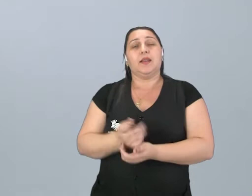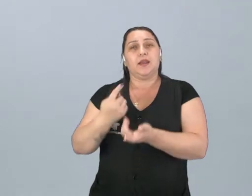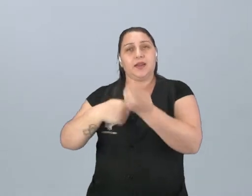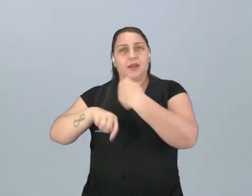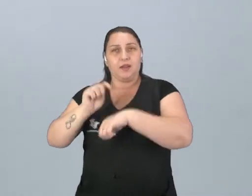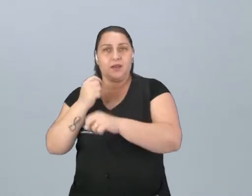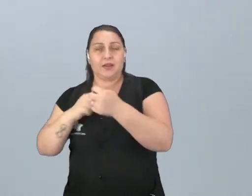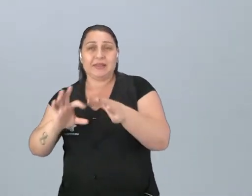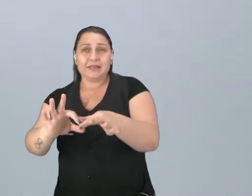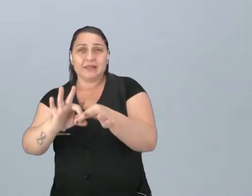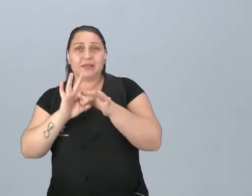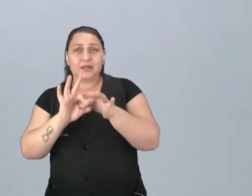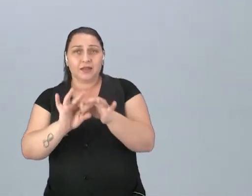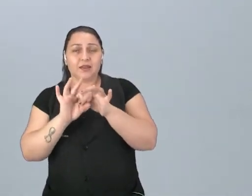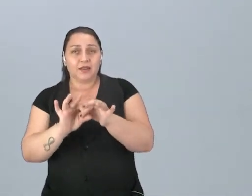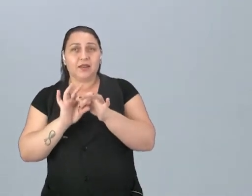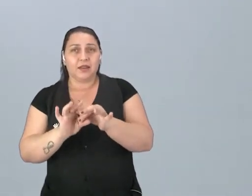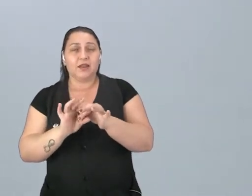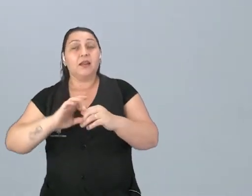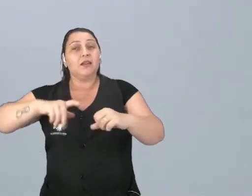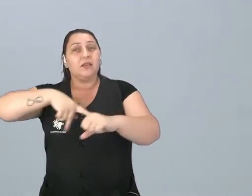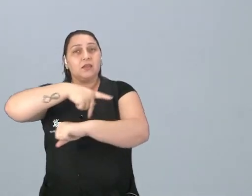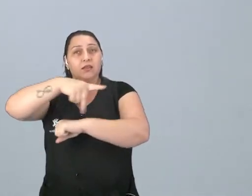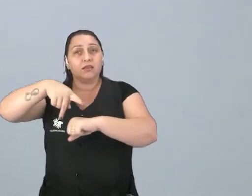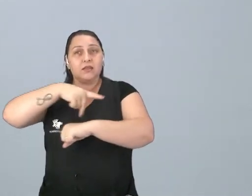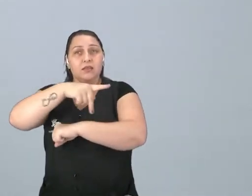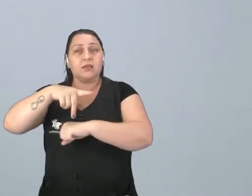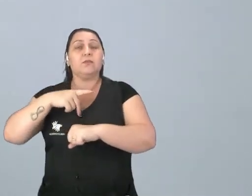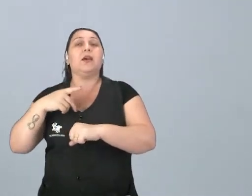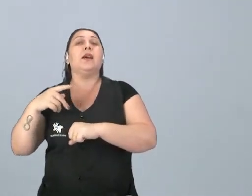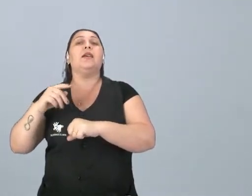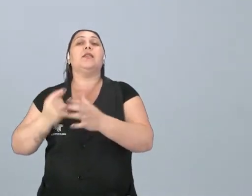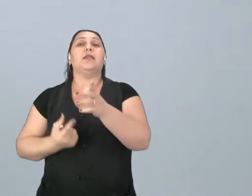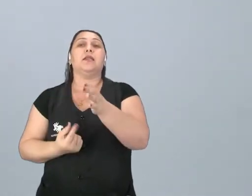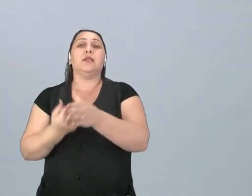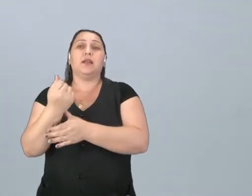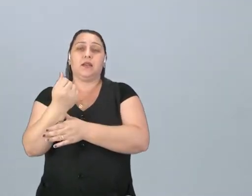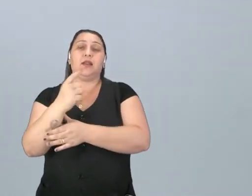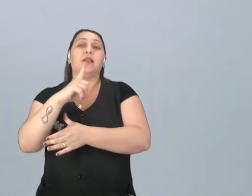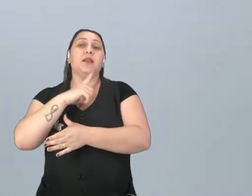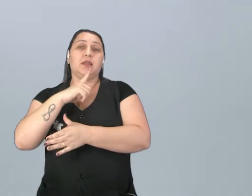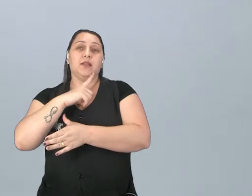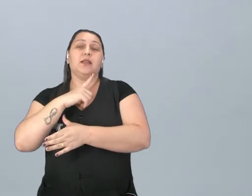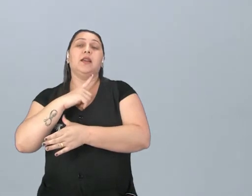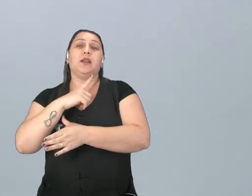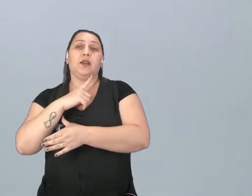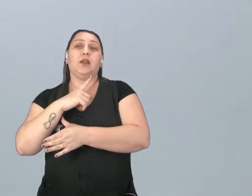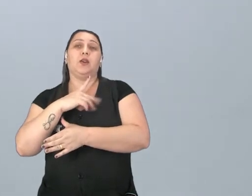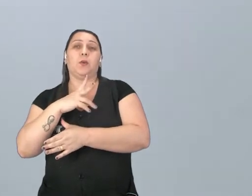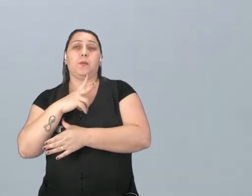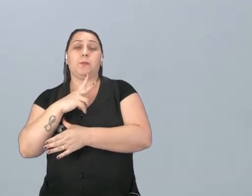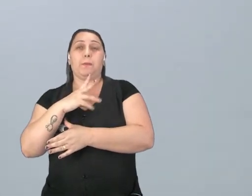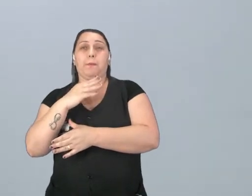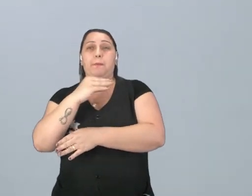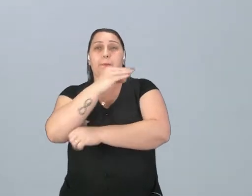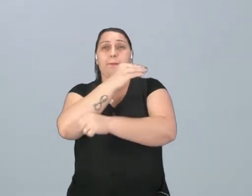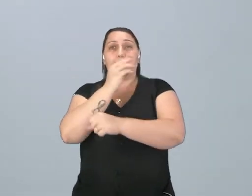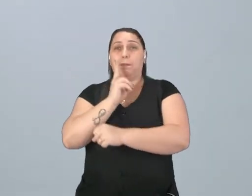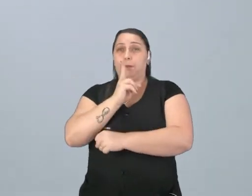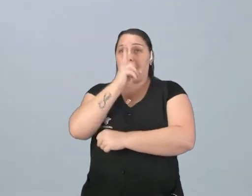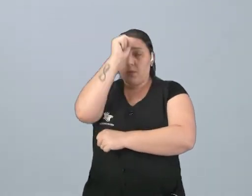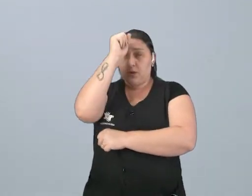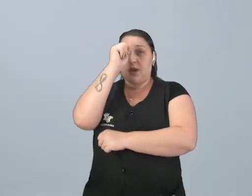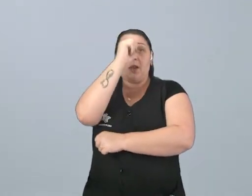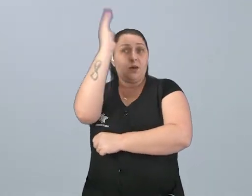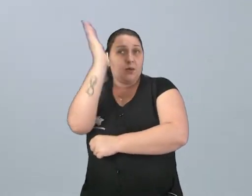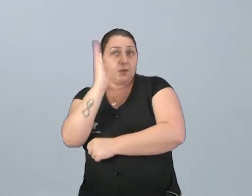economia muito ligada a esses países capitalistas que detêm um poder econômico maior. O Brasil, por ser um